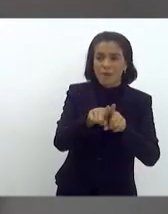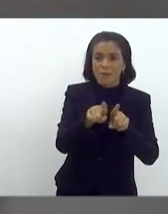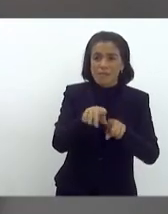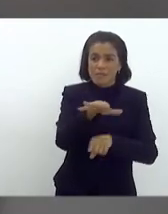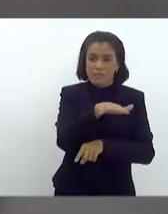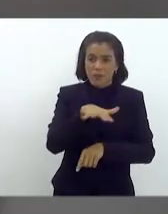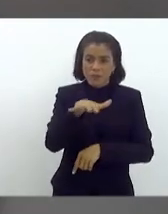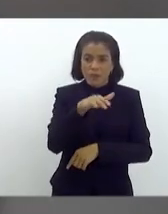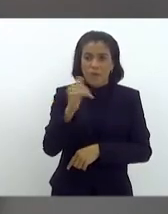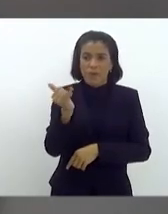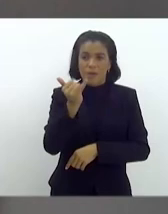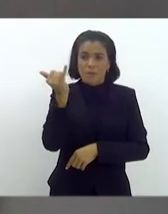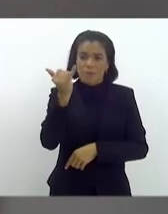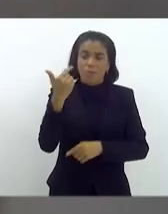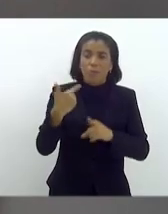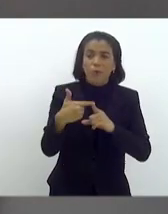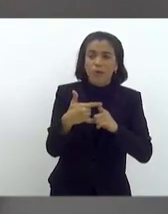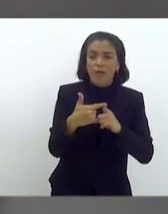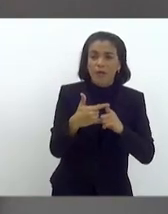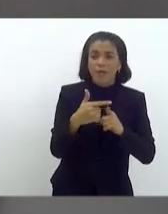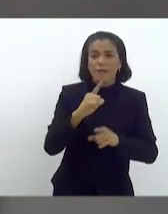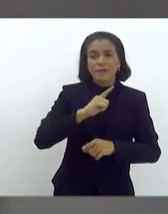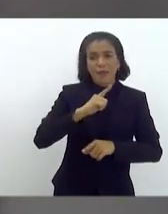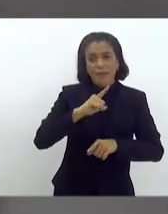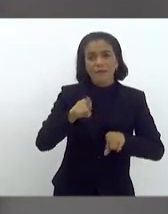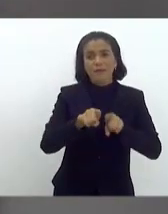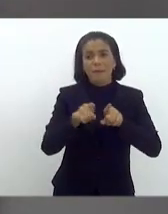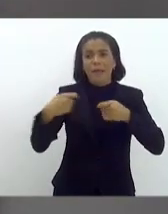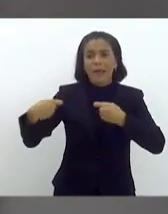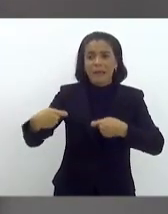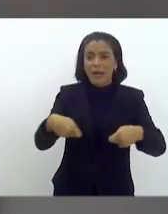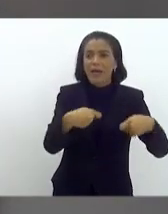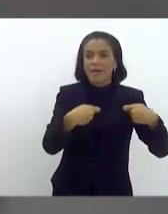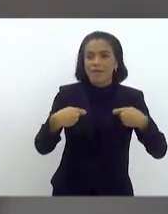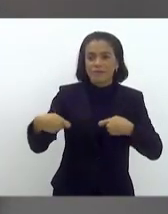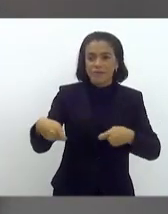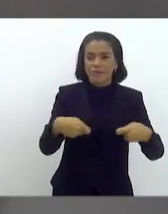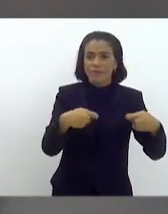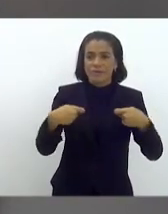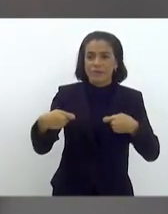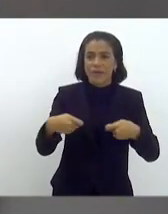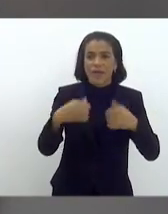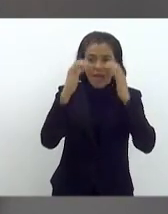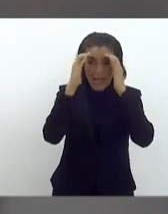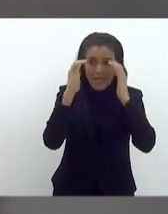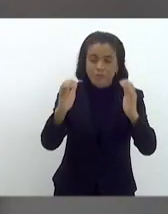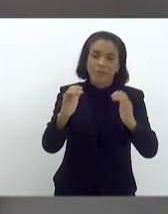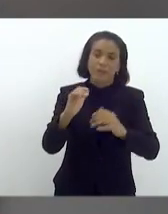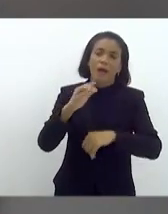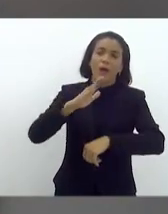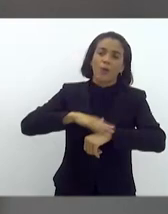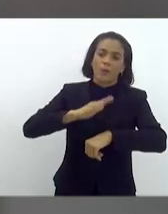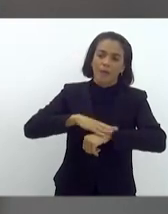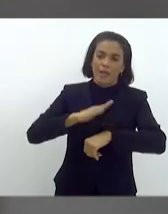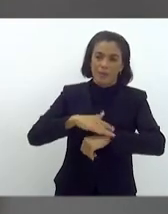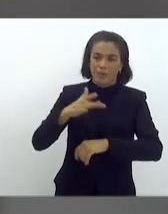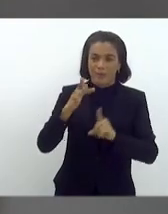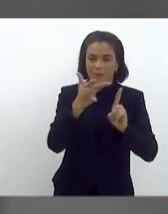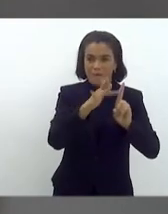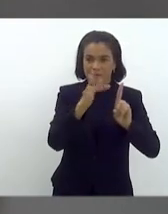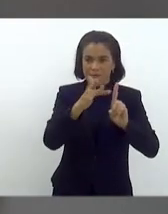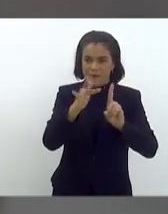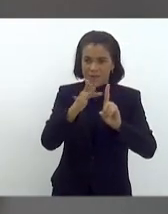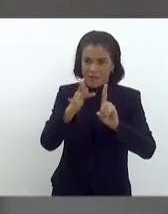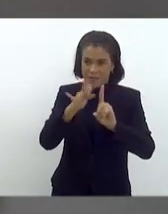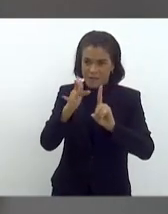extremamente importantes Porque existe também a necessidade de nós respeitarmos O tempo das vítimas né muitas vezes